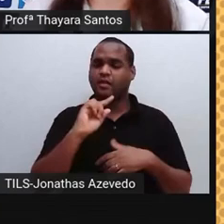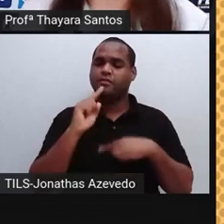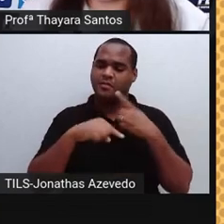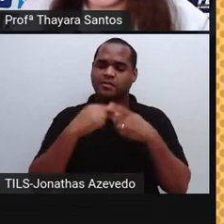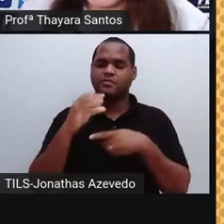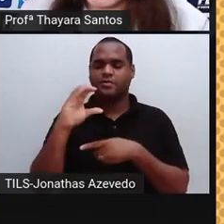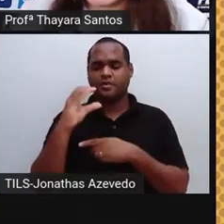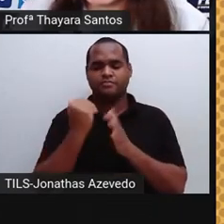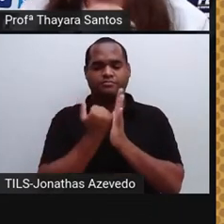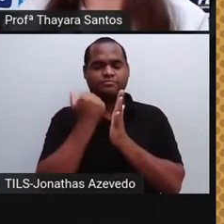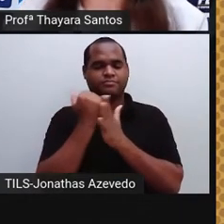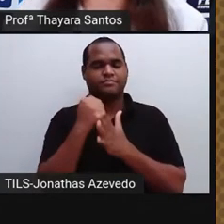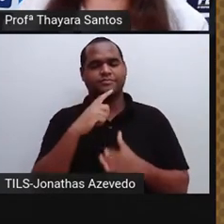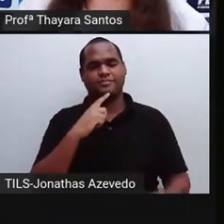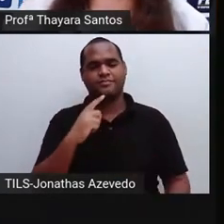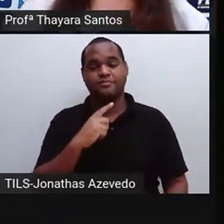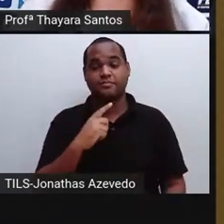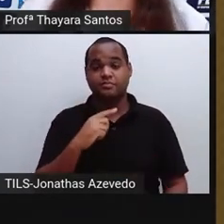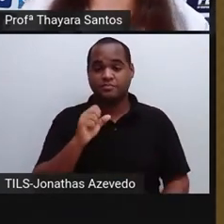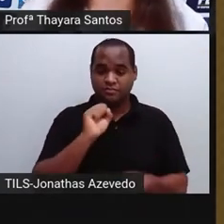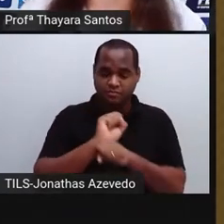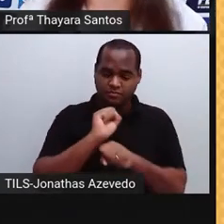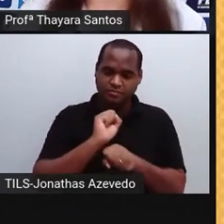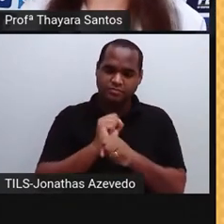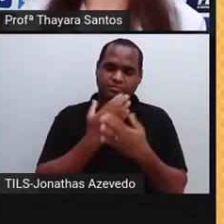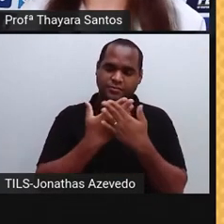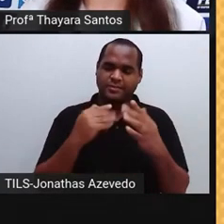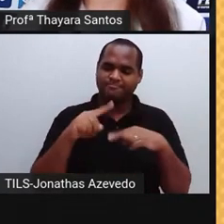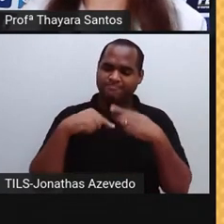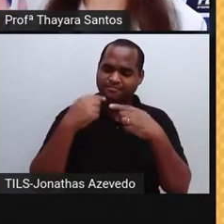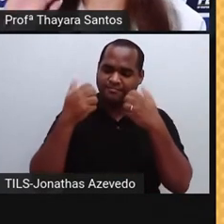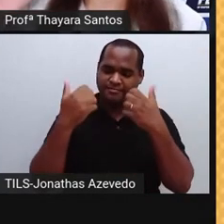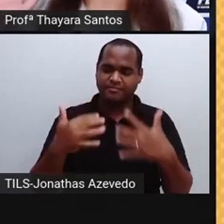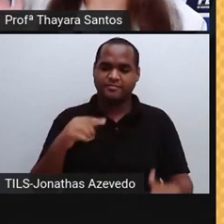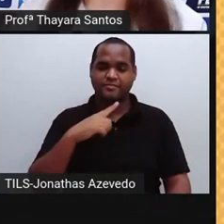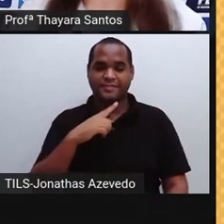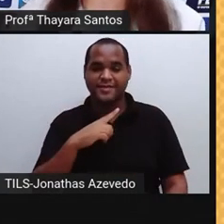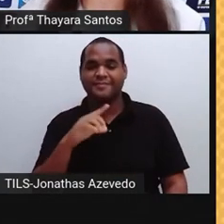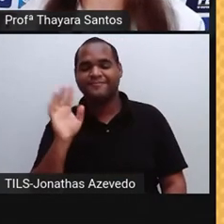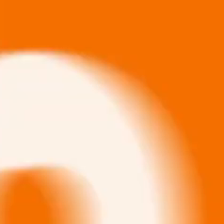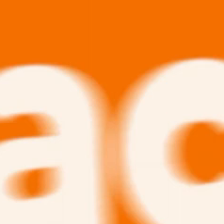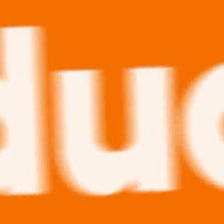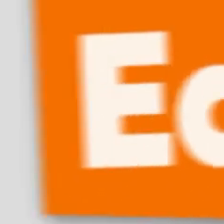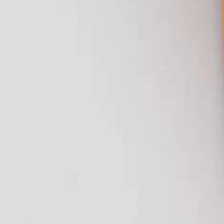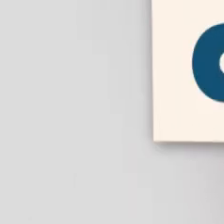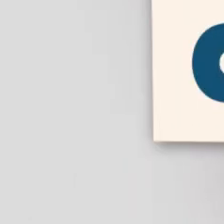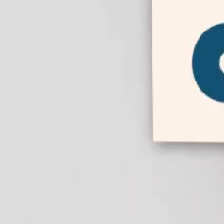aula de ciências de novo. Então, eu aguardo vocês e até a próxima aula, gente. Tchau, tchau.